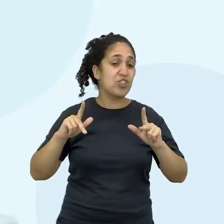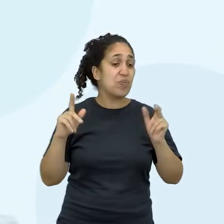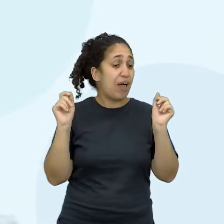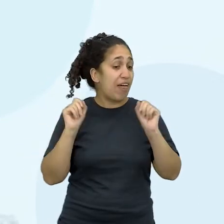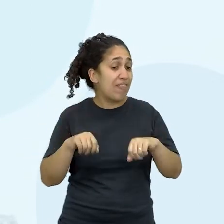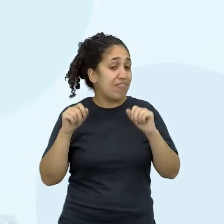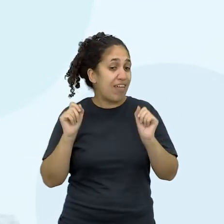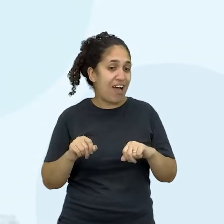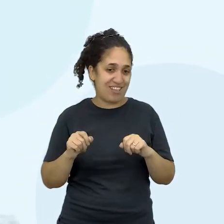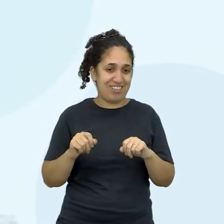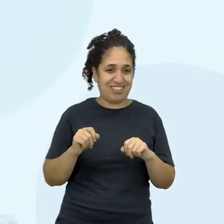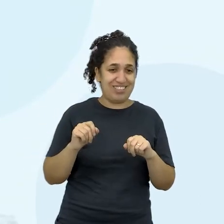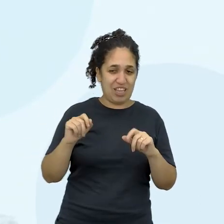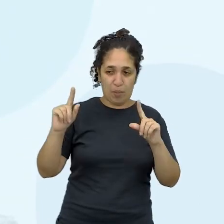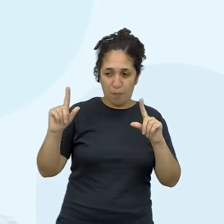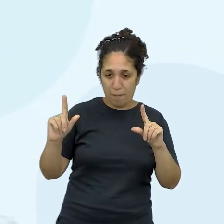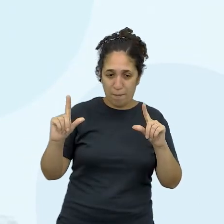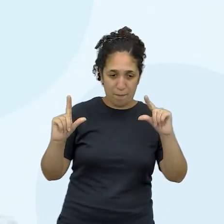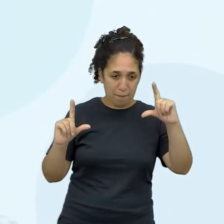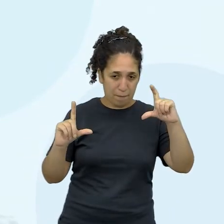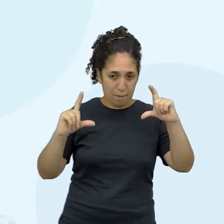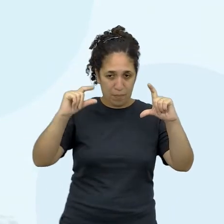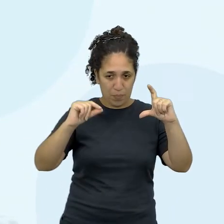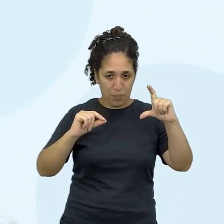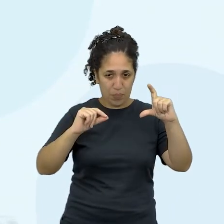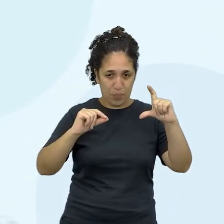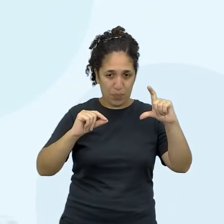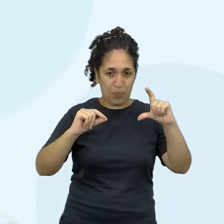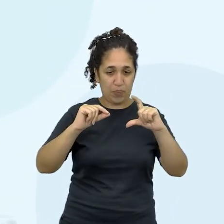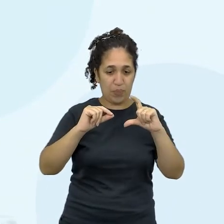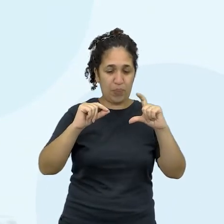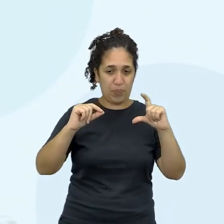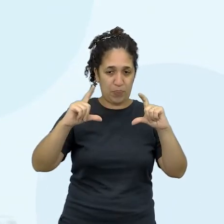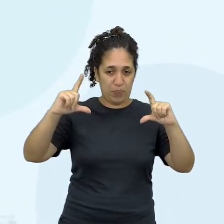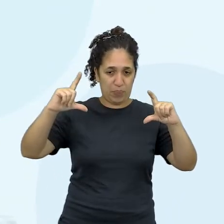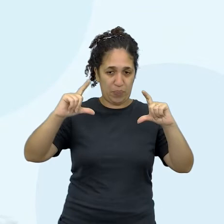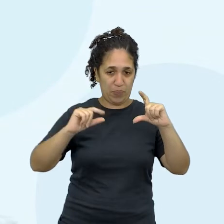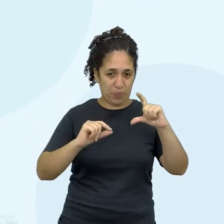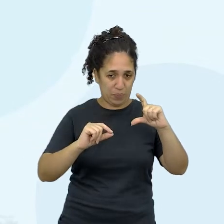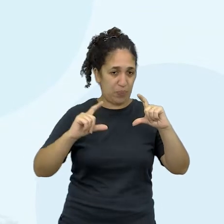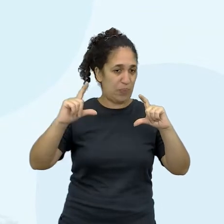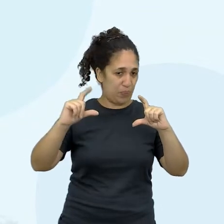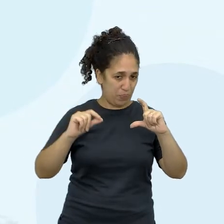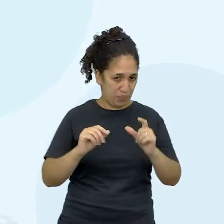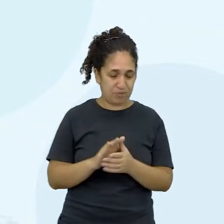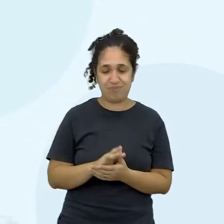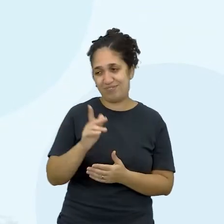obedecer justamente uma proporção que seria praticamente, olha, eu vou te falar com bastante,